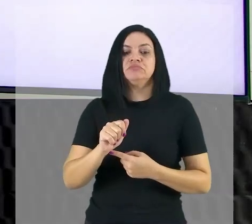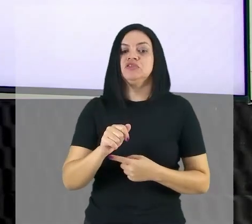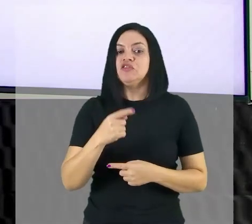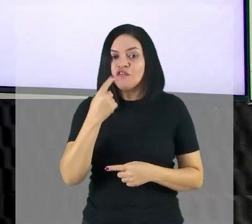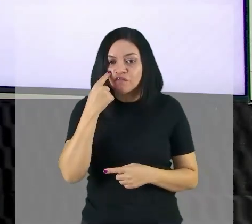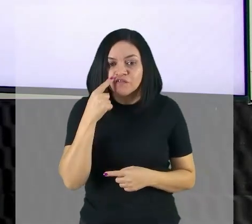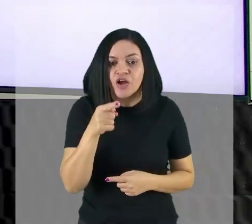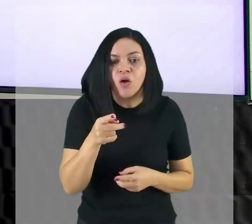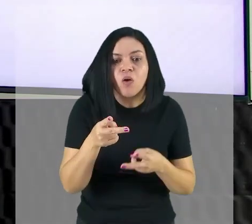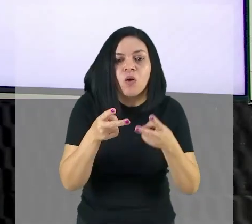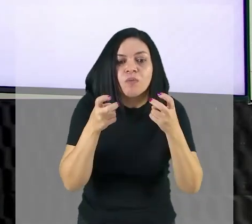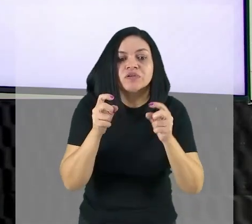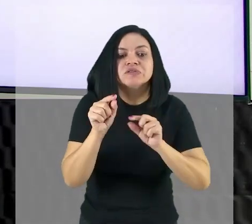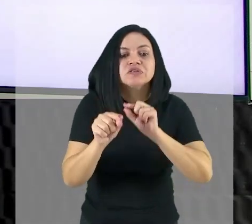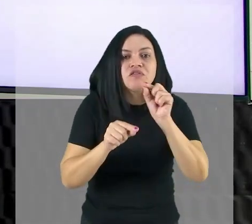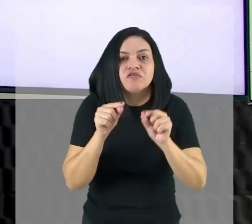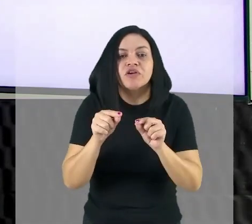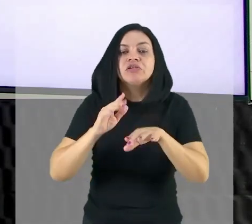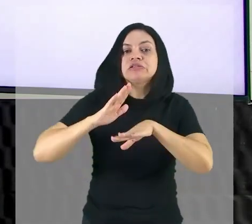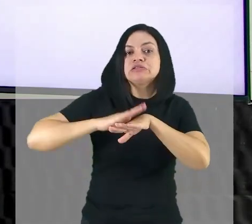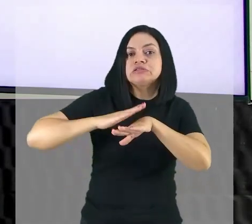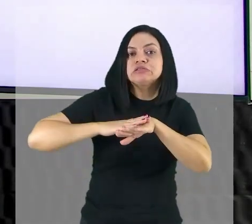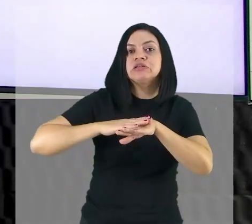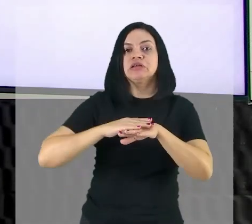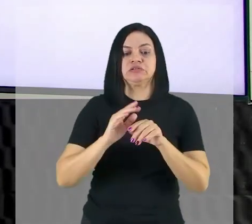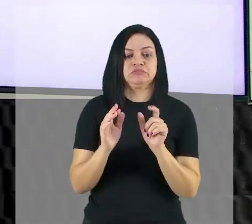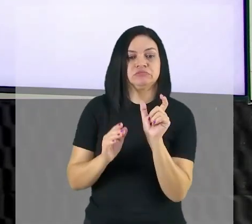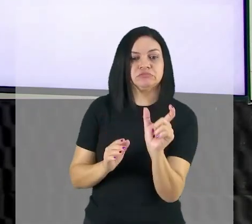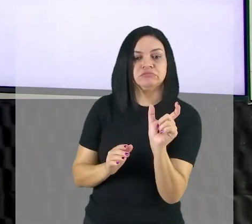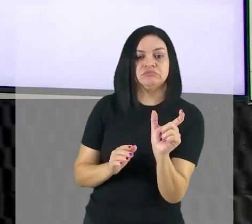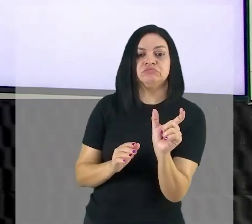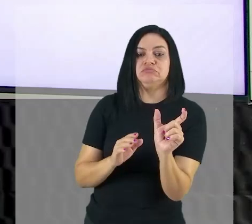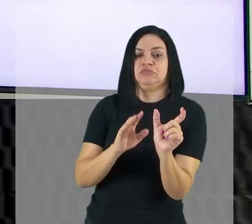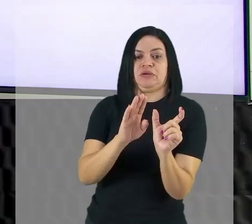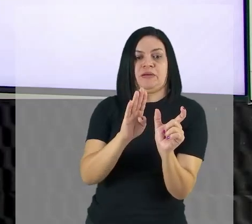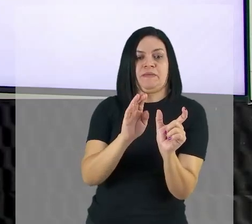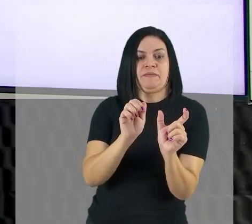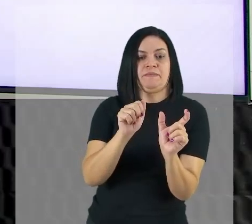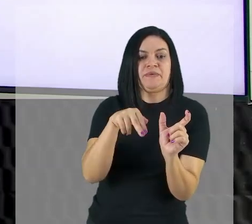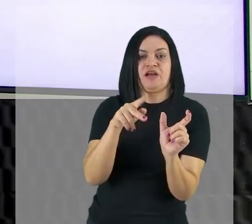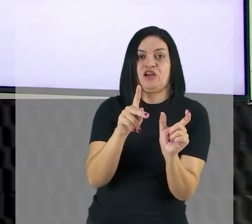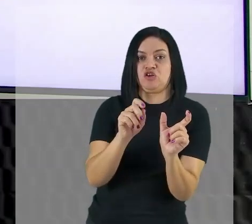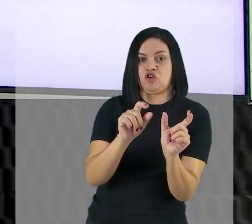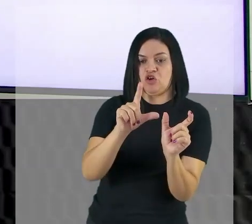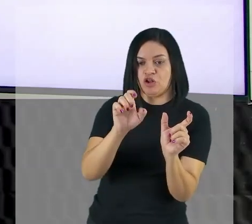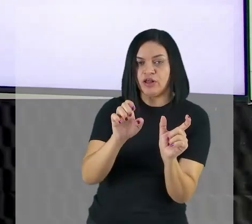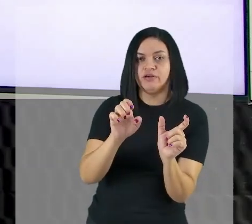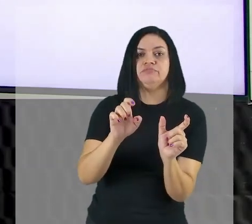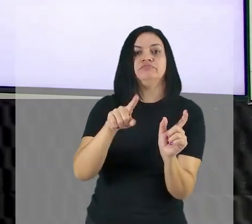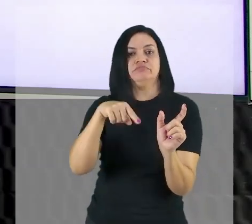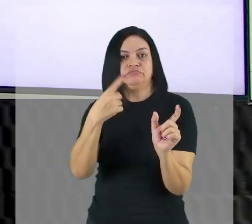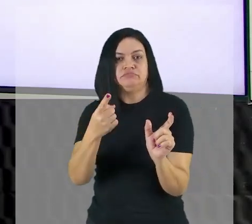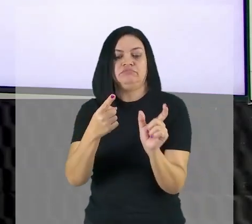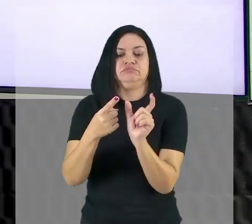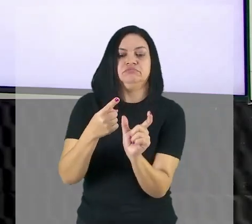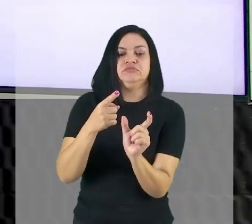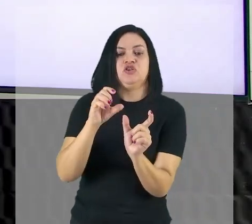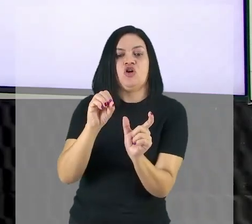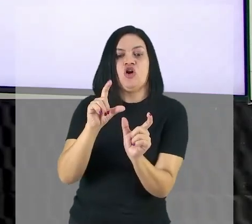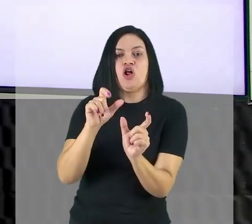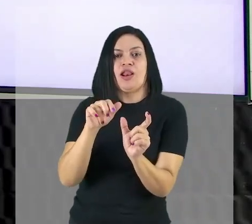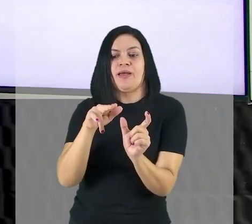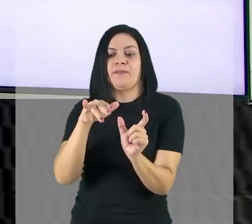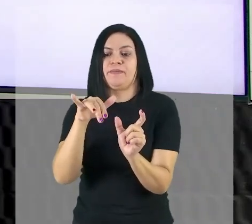gente observa, tanto o termo, né, o nome Bancolê quanto Olamina são nomes que